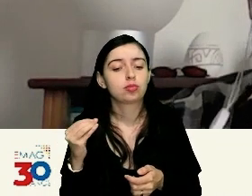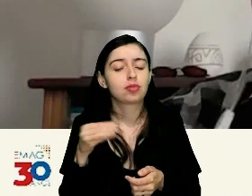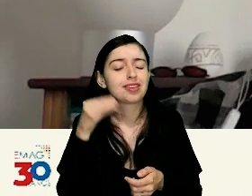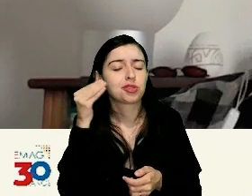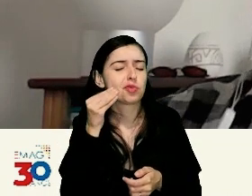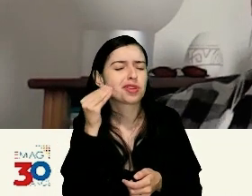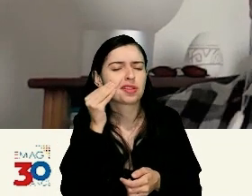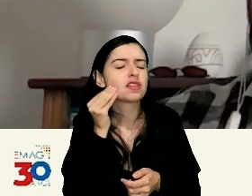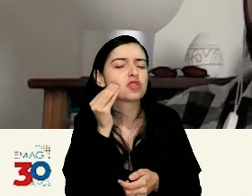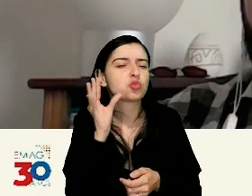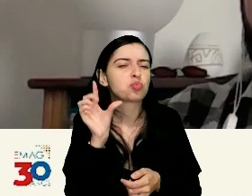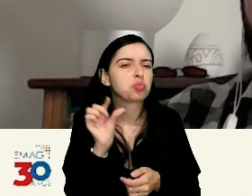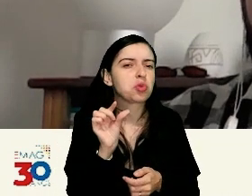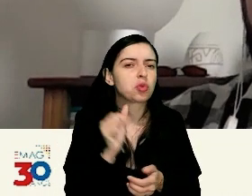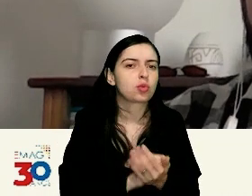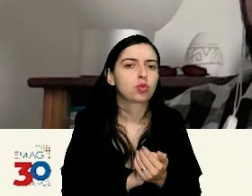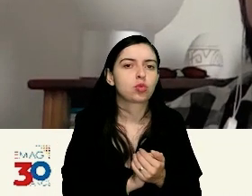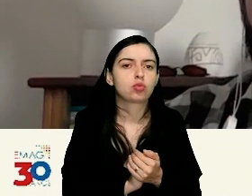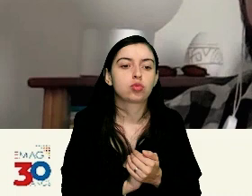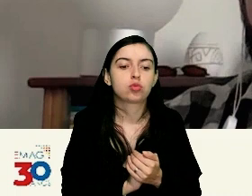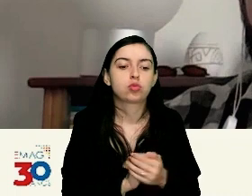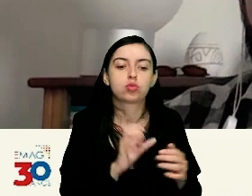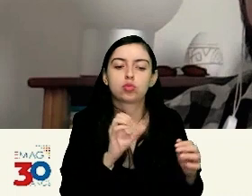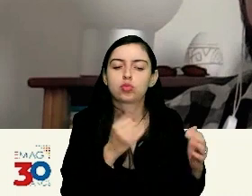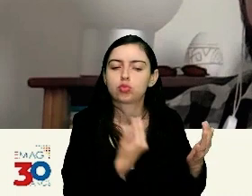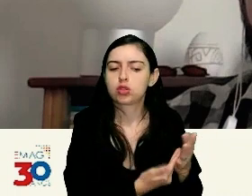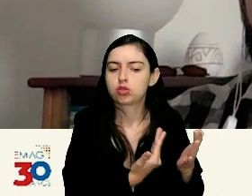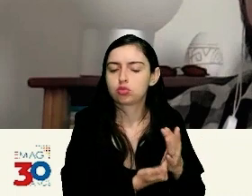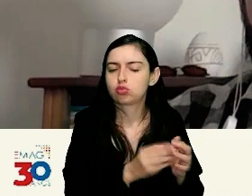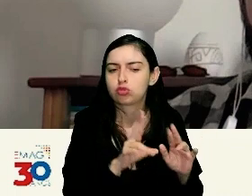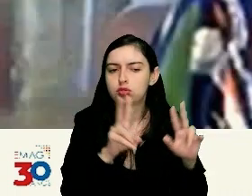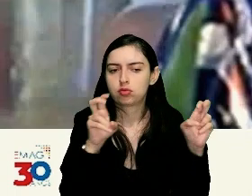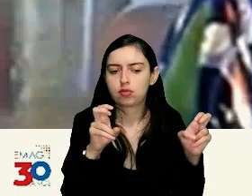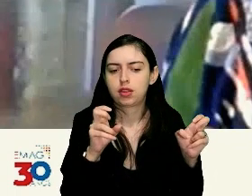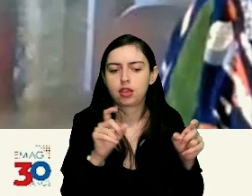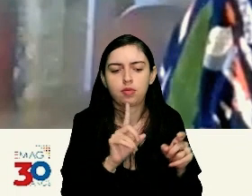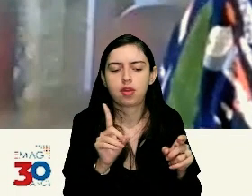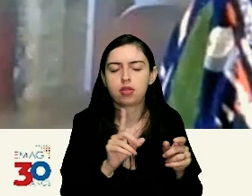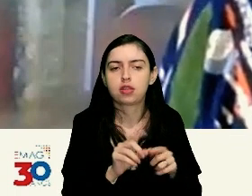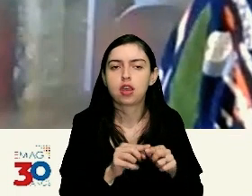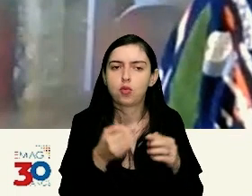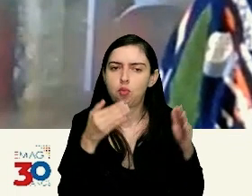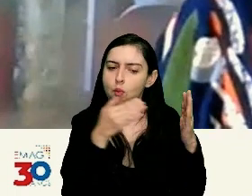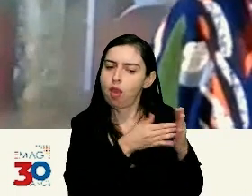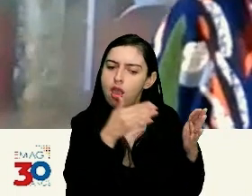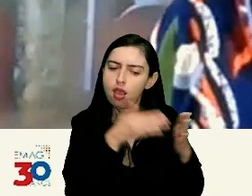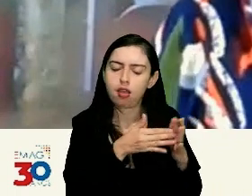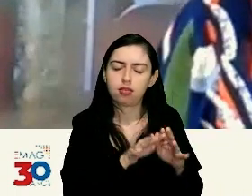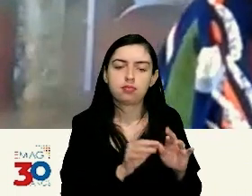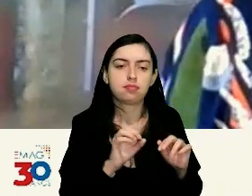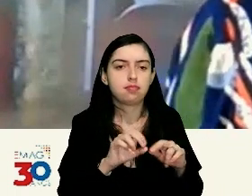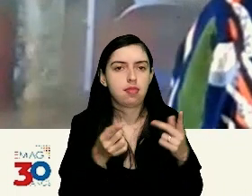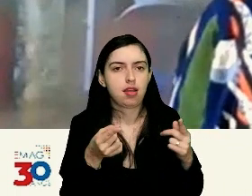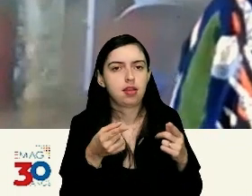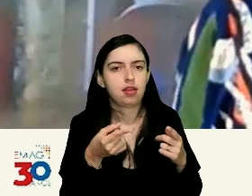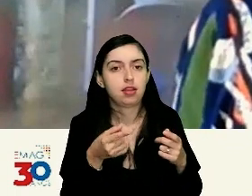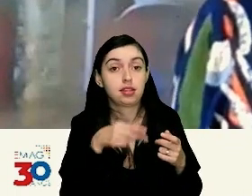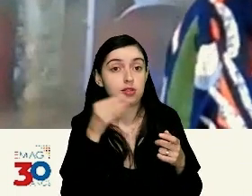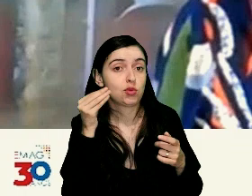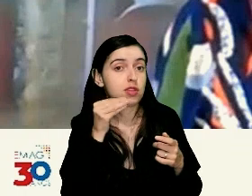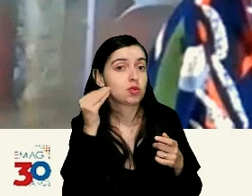é um estudioso, mas do assunto, né, não é uma pessoa que se dedica a isso, mas ele vai trazer e